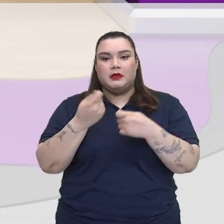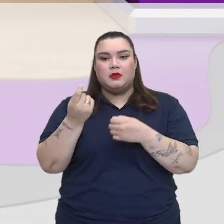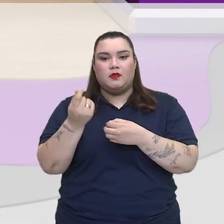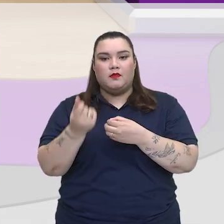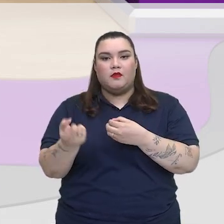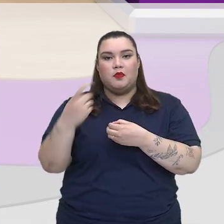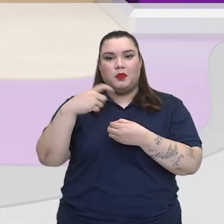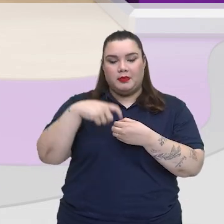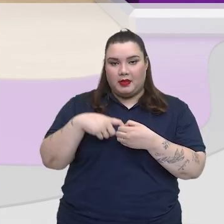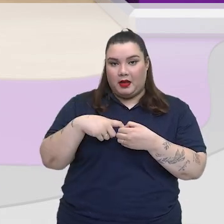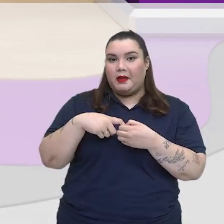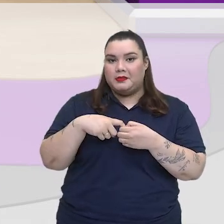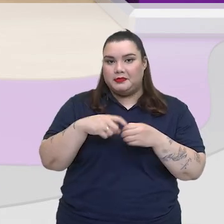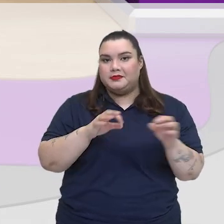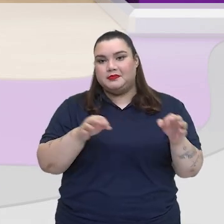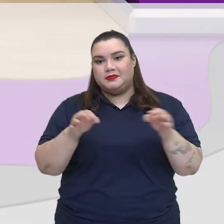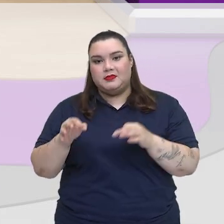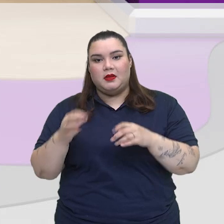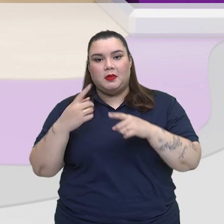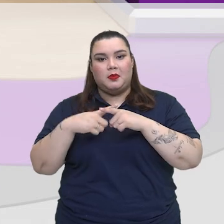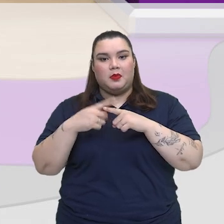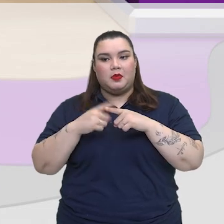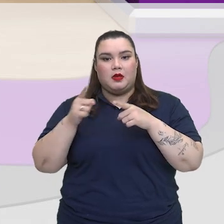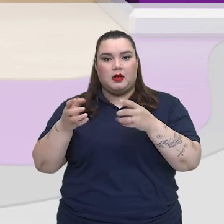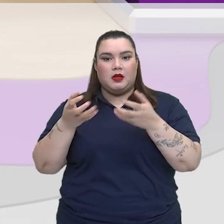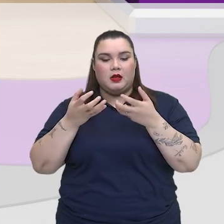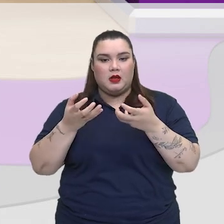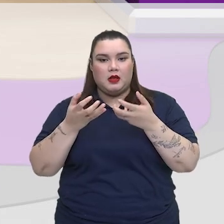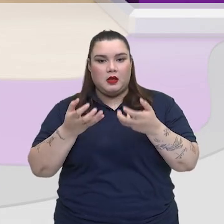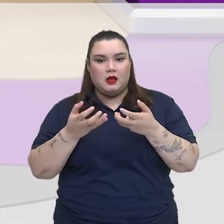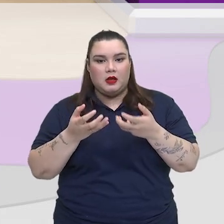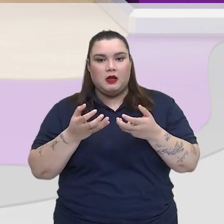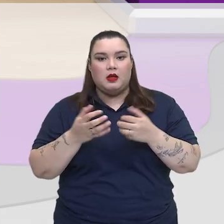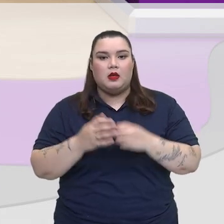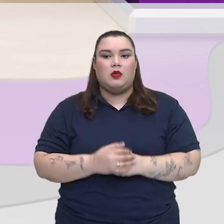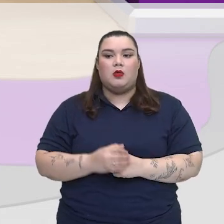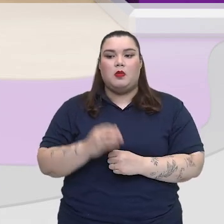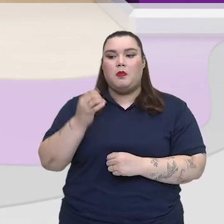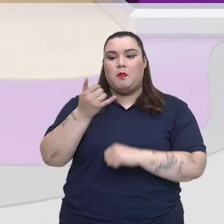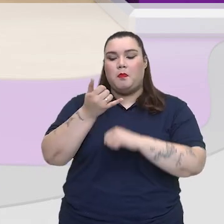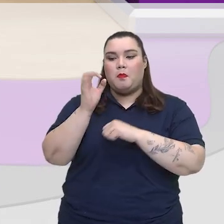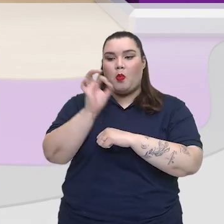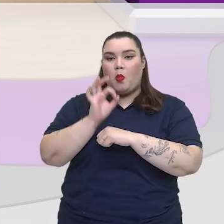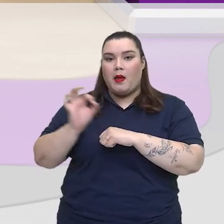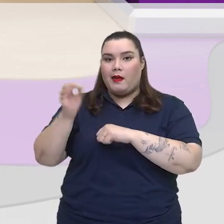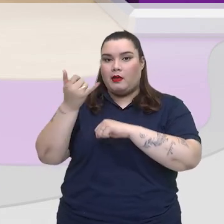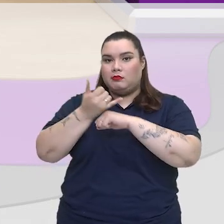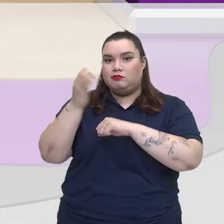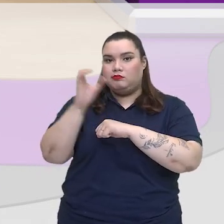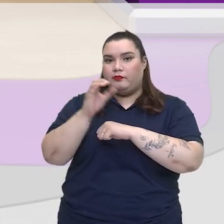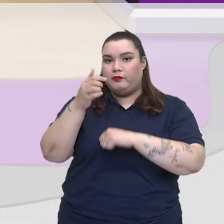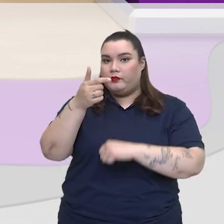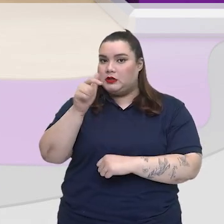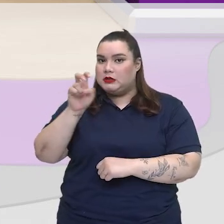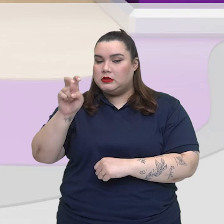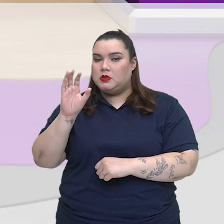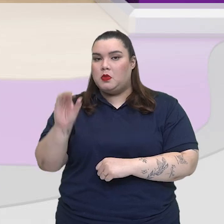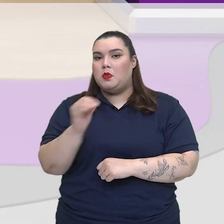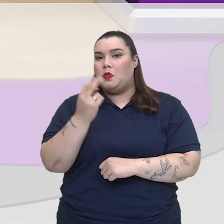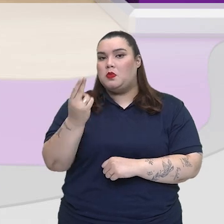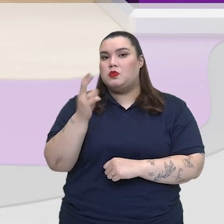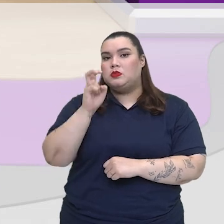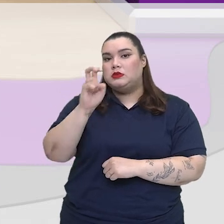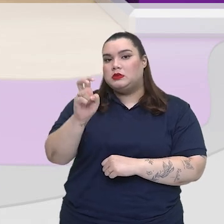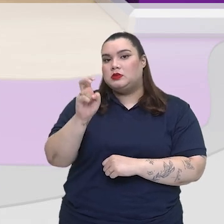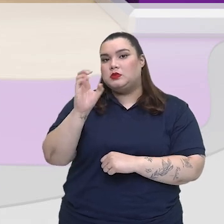que ela vai receber em moedas, né? Já que ela quer ou em moedas de 25 centavos ou em moedas de 5 centavos.